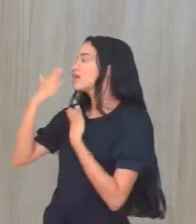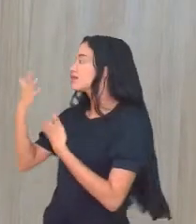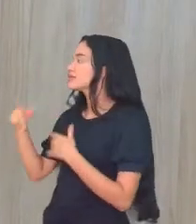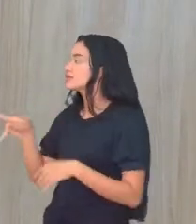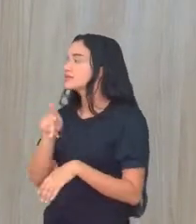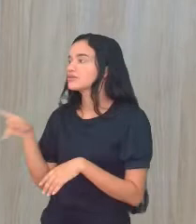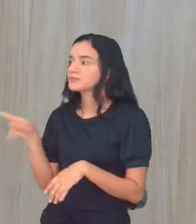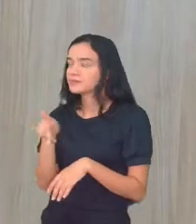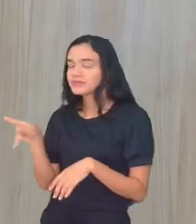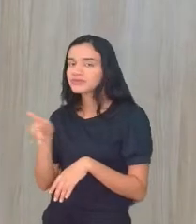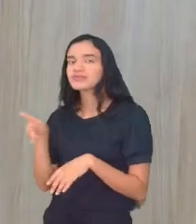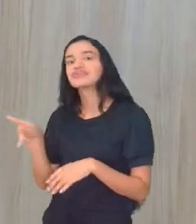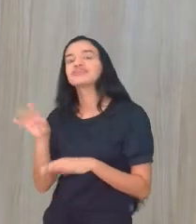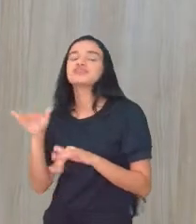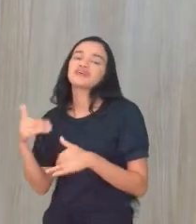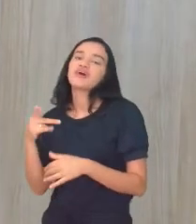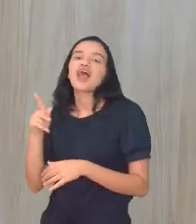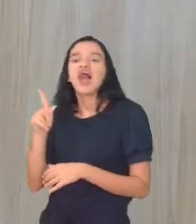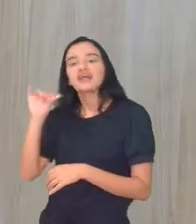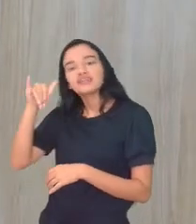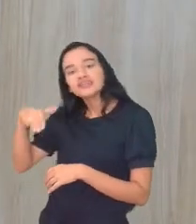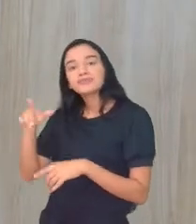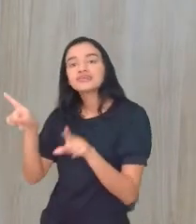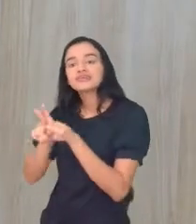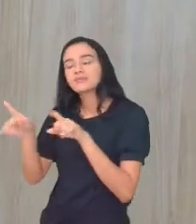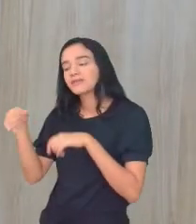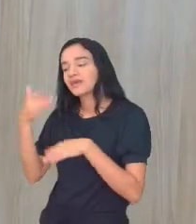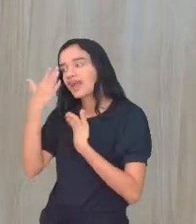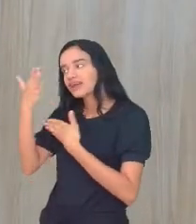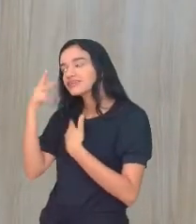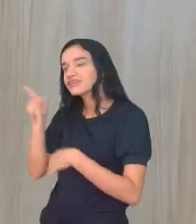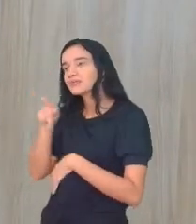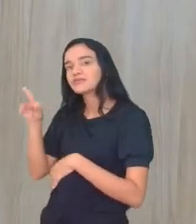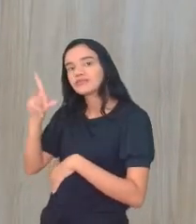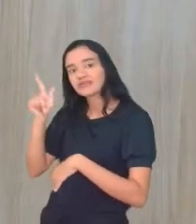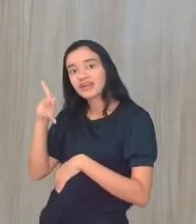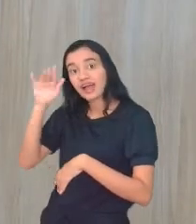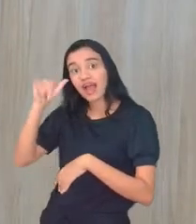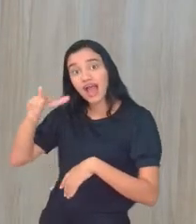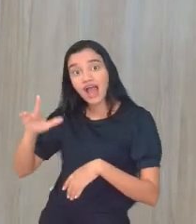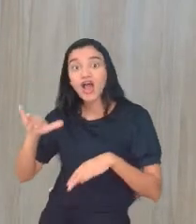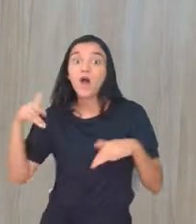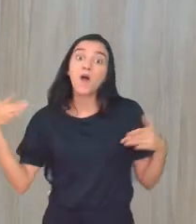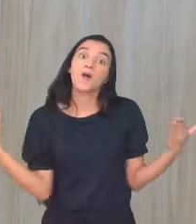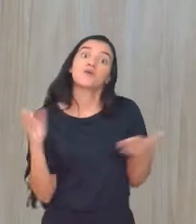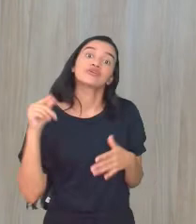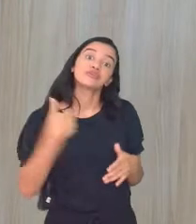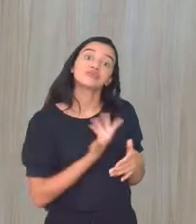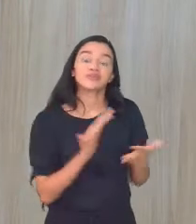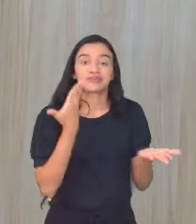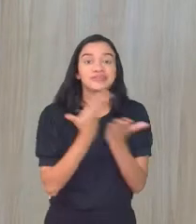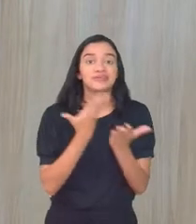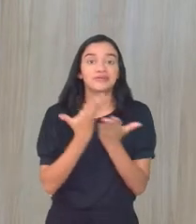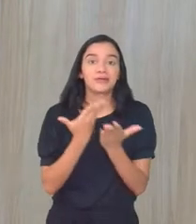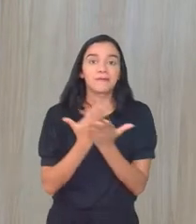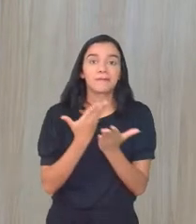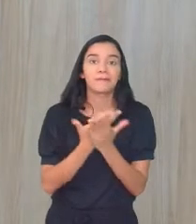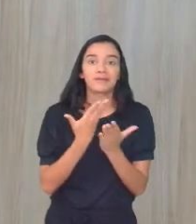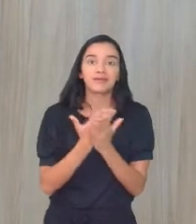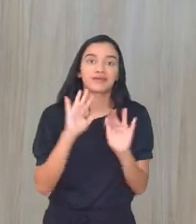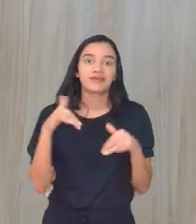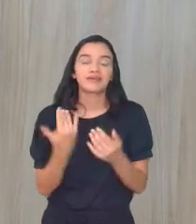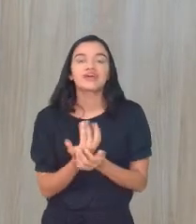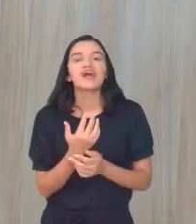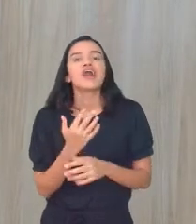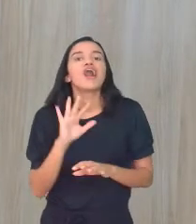à professora Dini, agradecer à professora Carla. Veja, hoje a nossa aula ela está triplamente